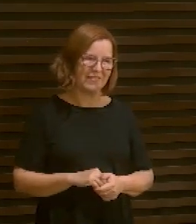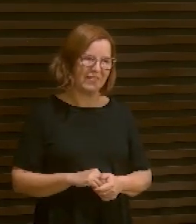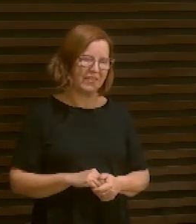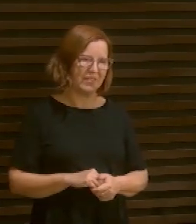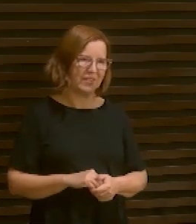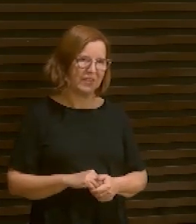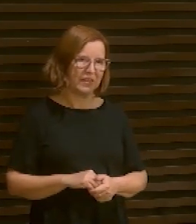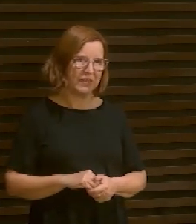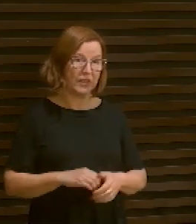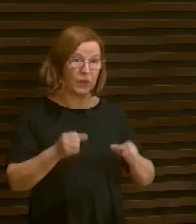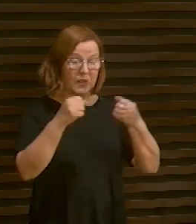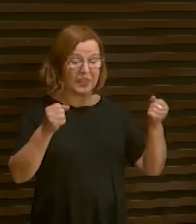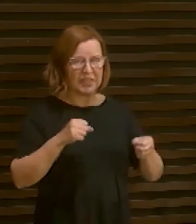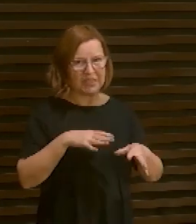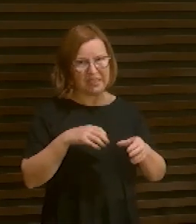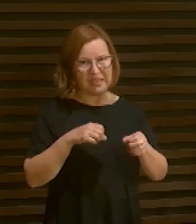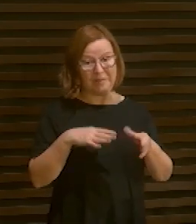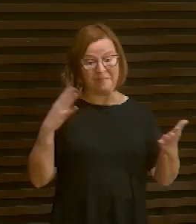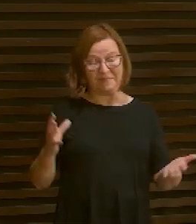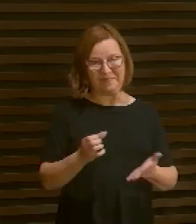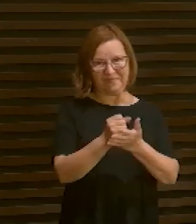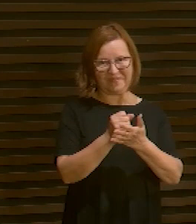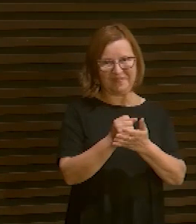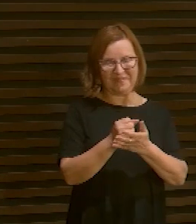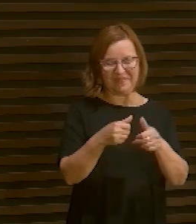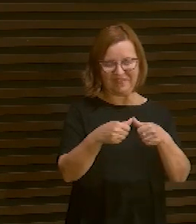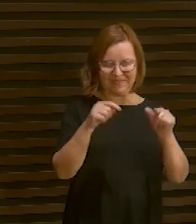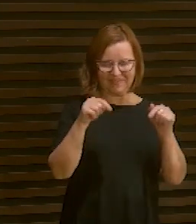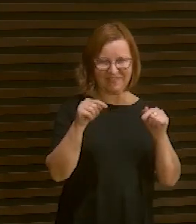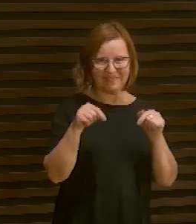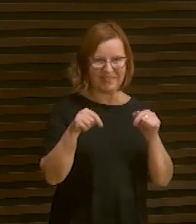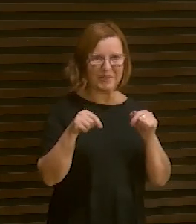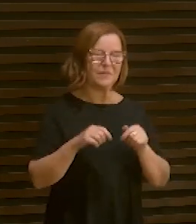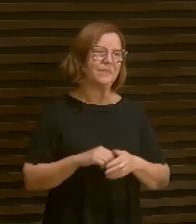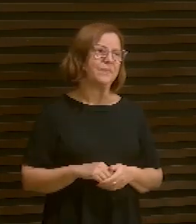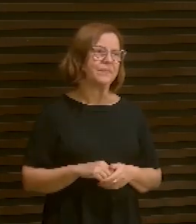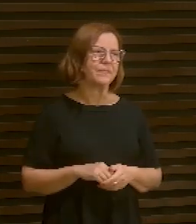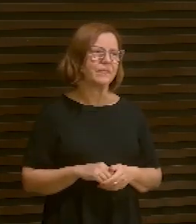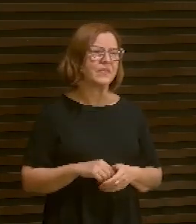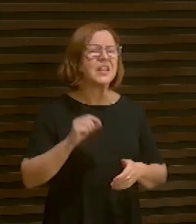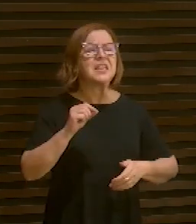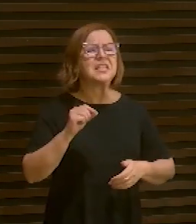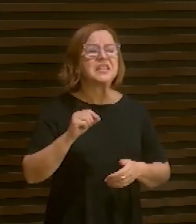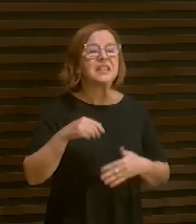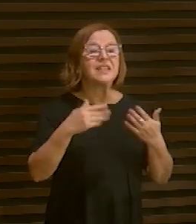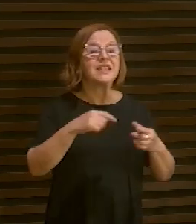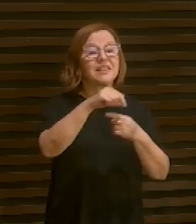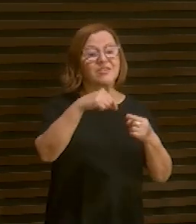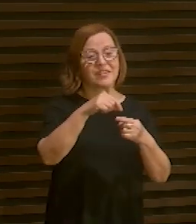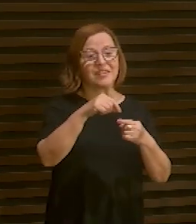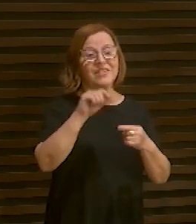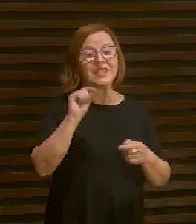A grande doutrina da salvação está aqui. Quem é o que santifica e quem são os que